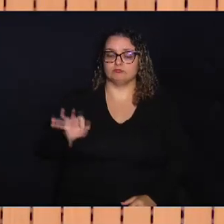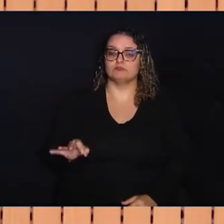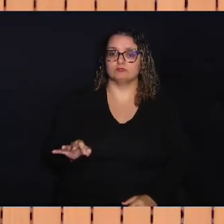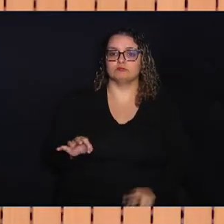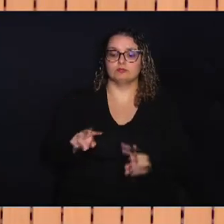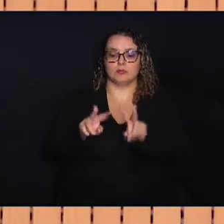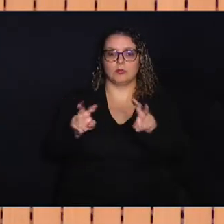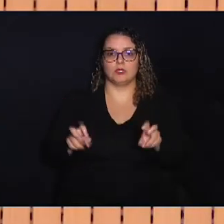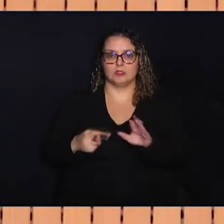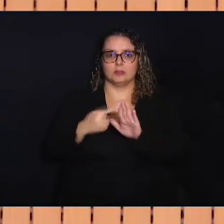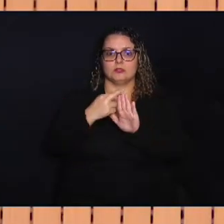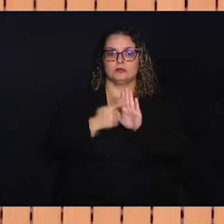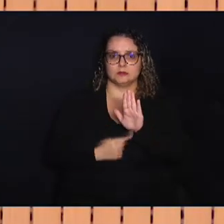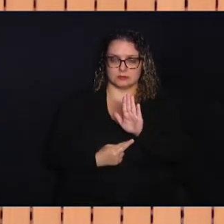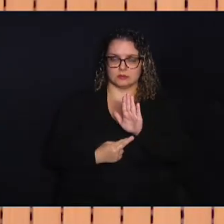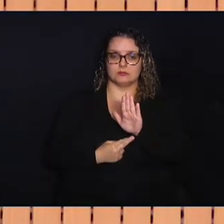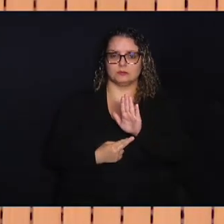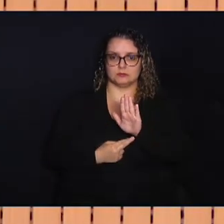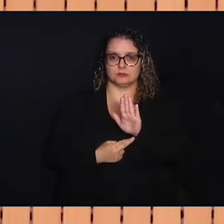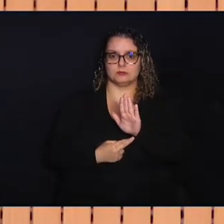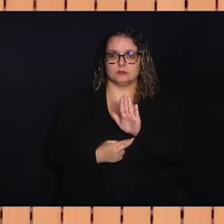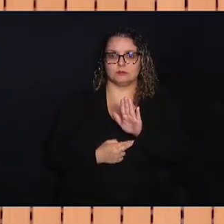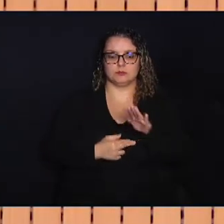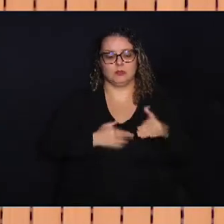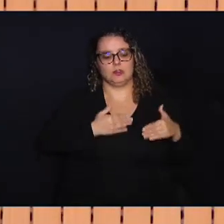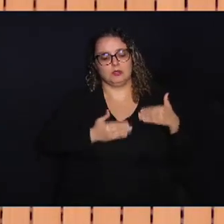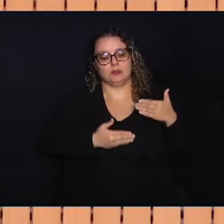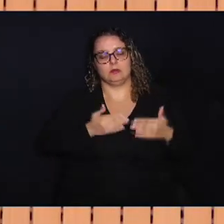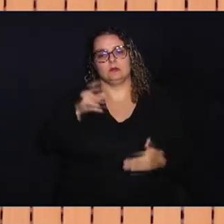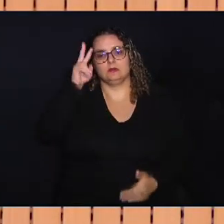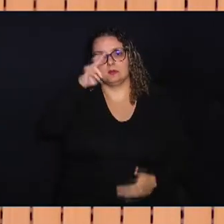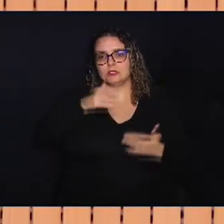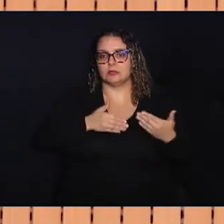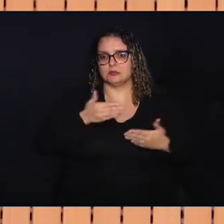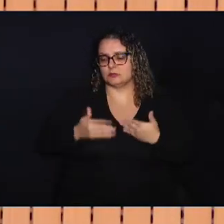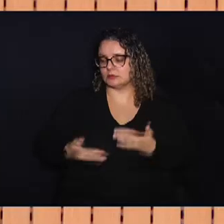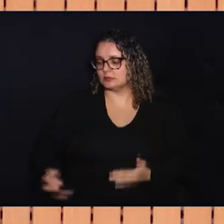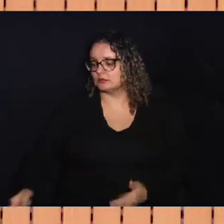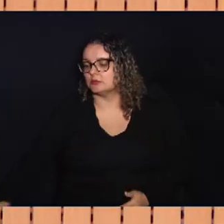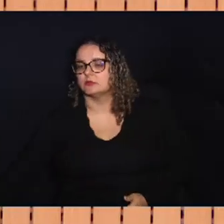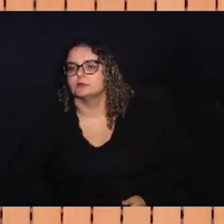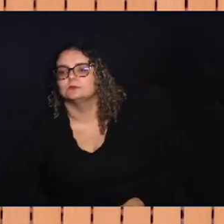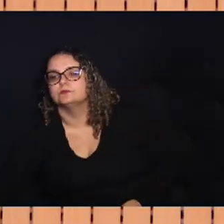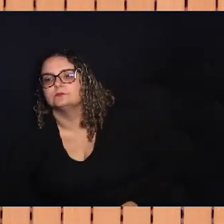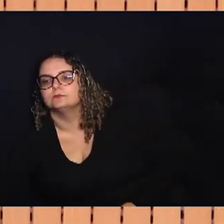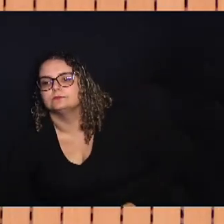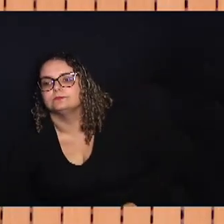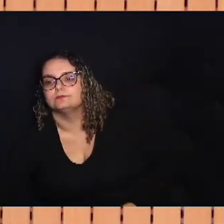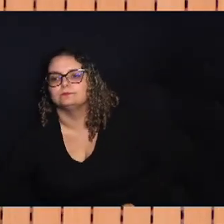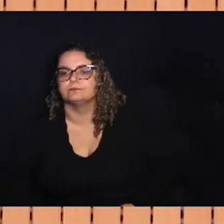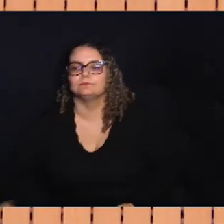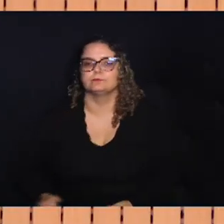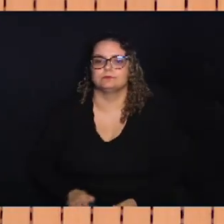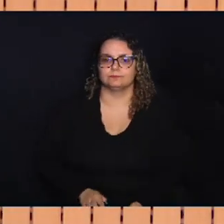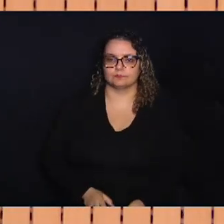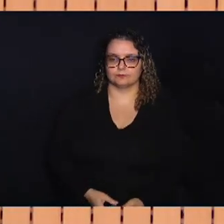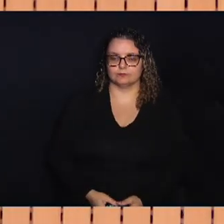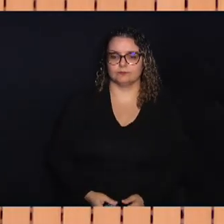tema da redação. Ao longo da história, né, os temas